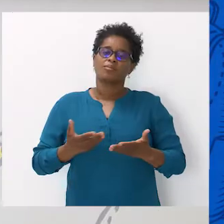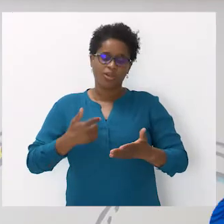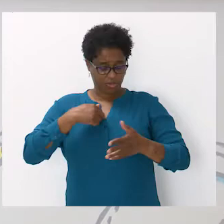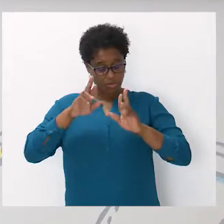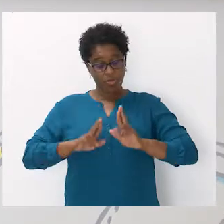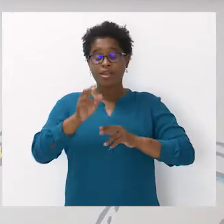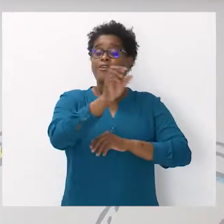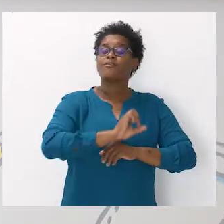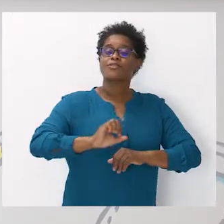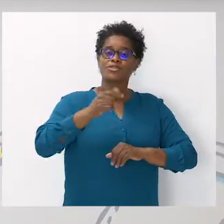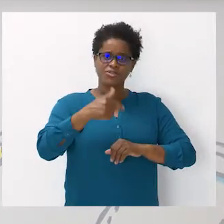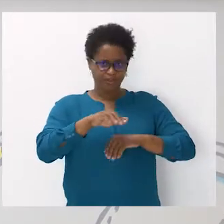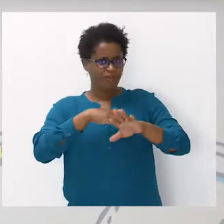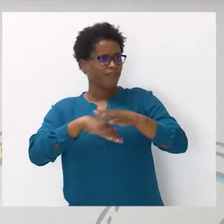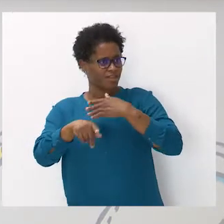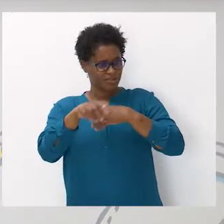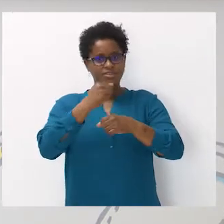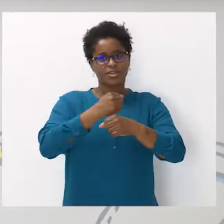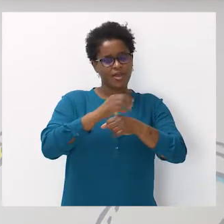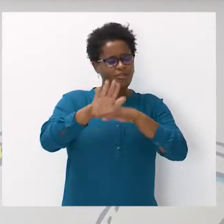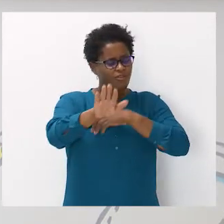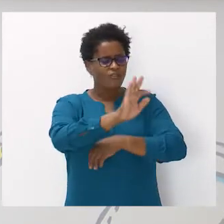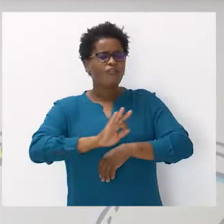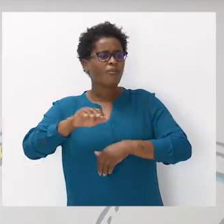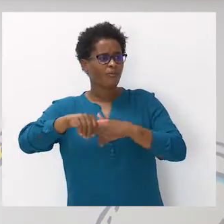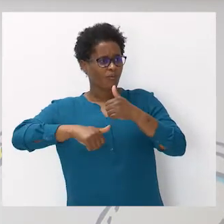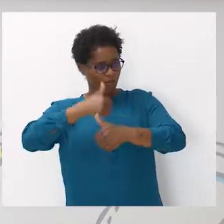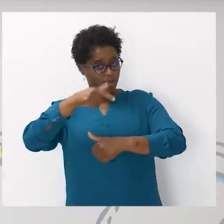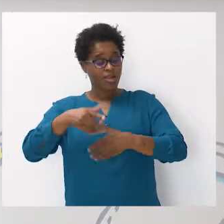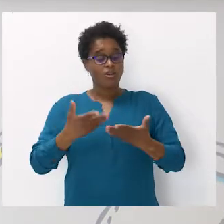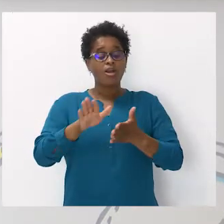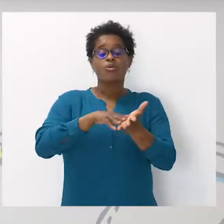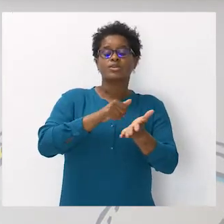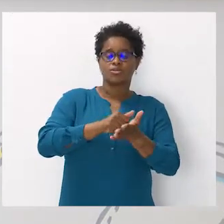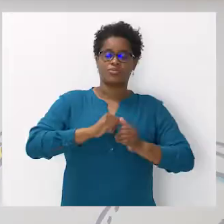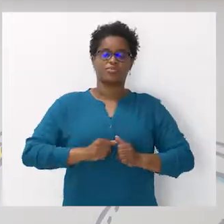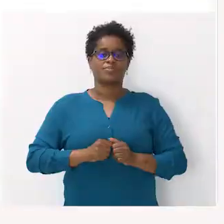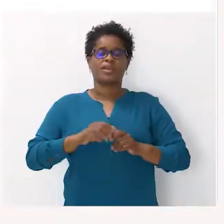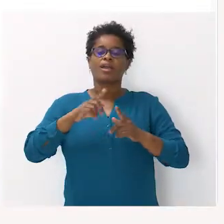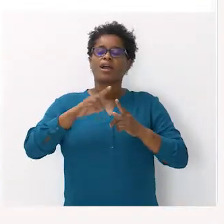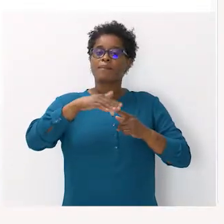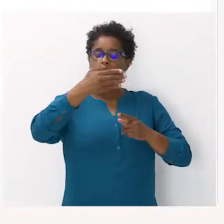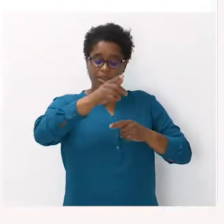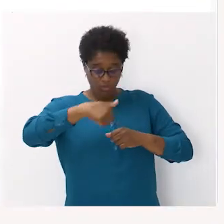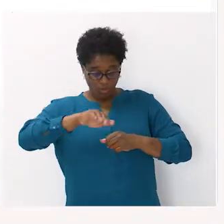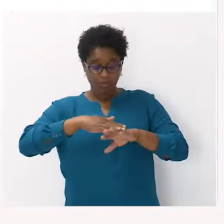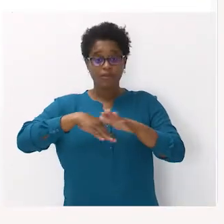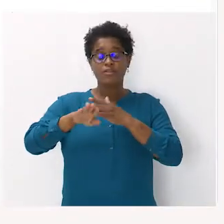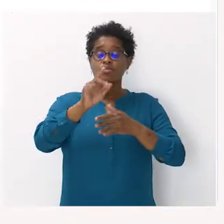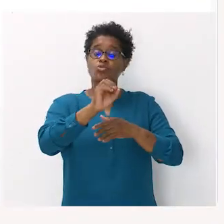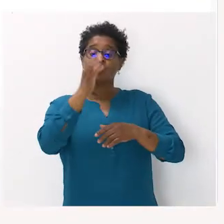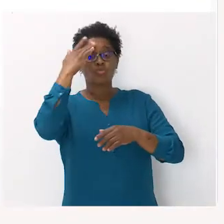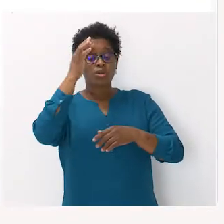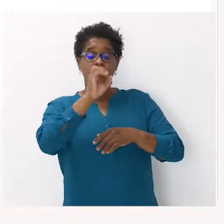Bom, eu espero que vocês tenham feito esse exercício da forma correta. Vamos agora à sua correção. Primeiramente, nós vamos marcar o